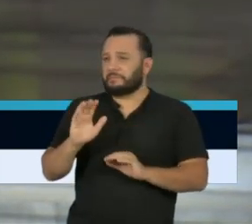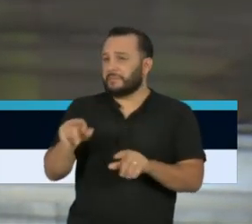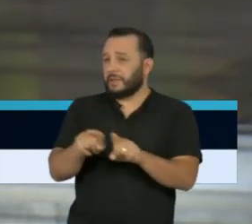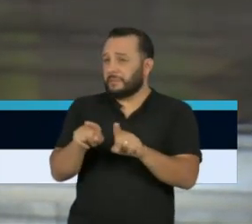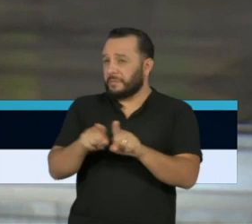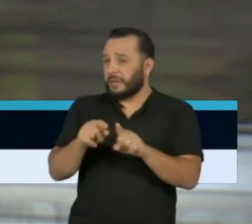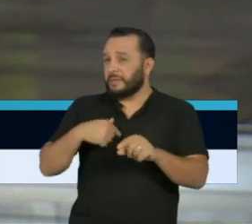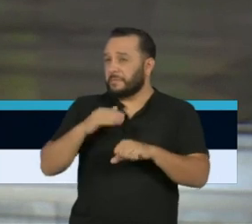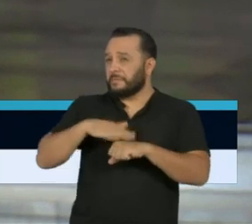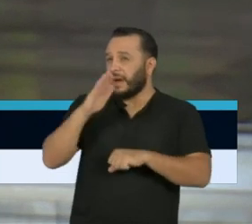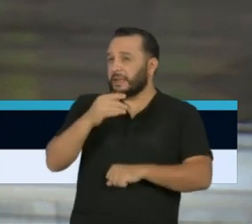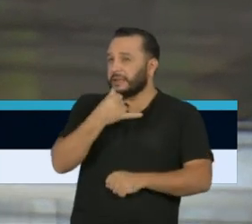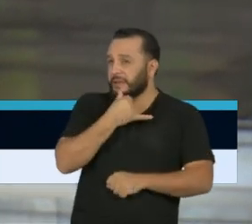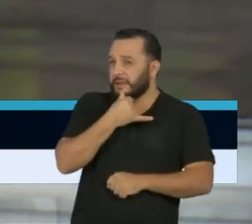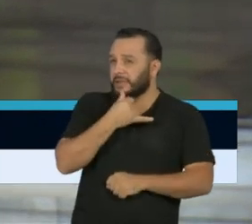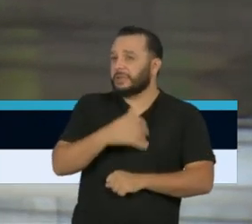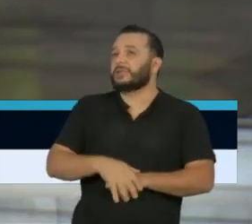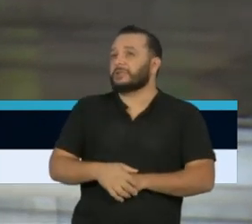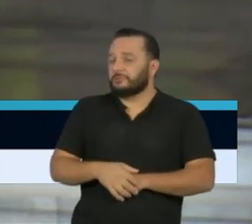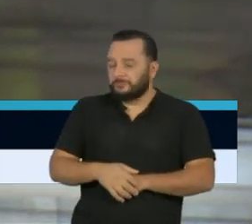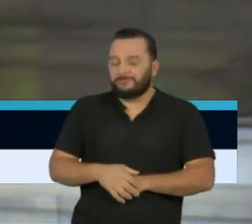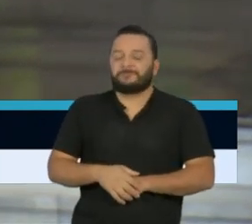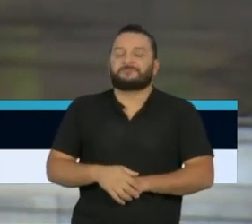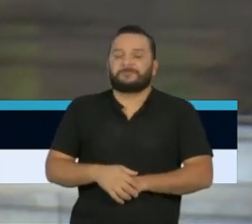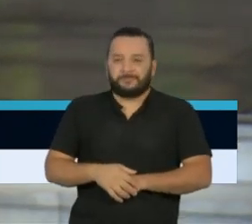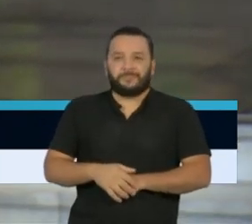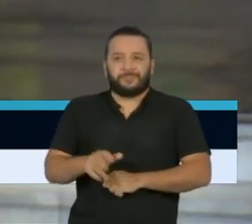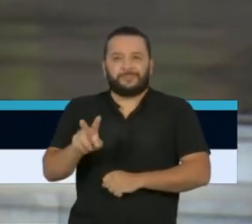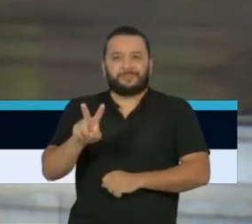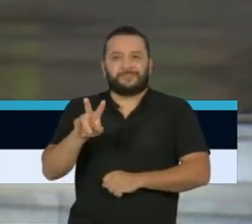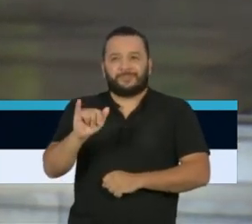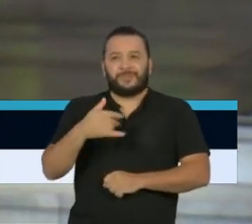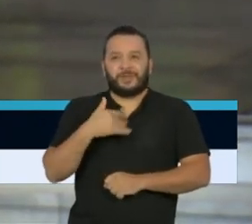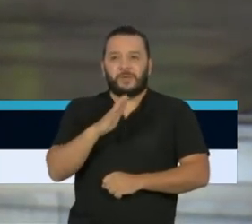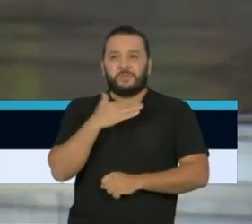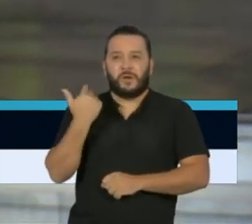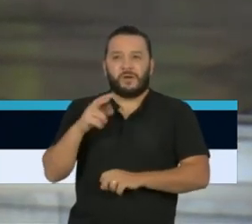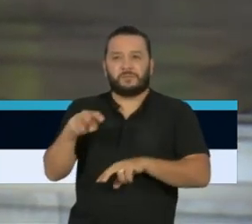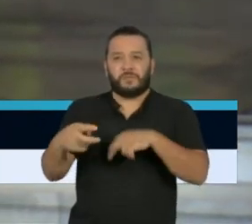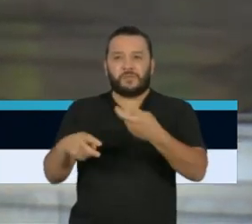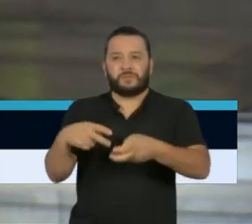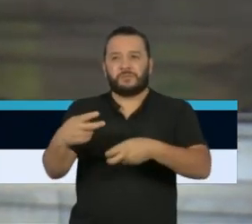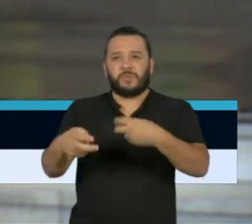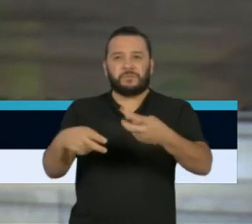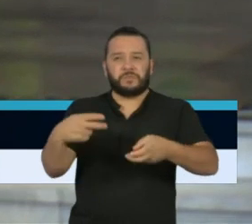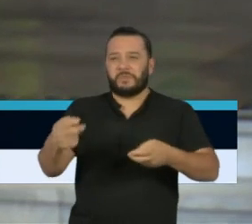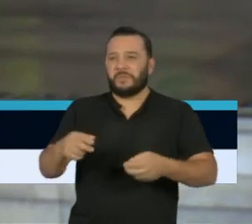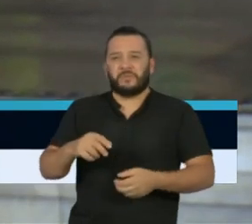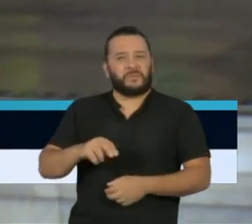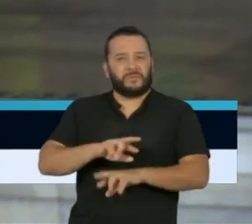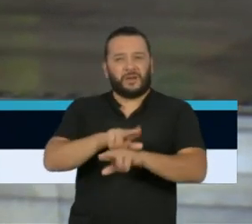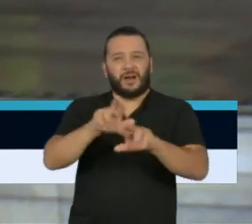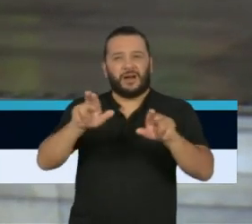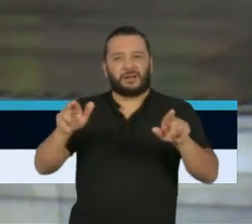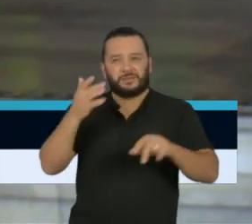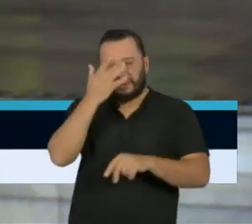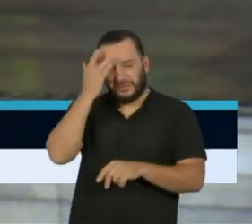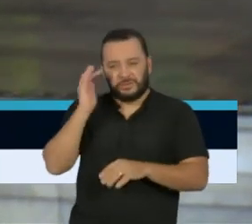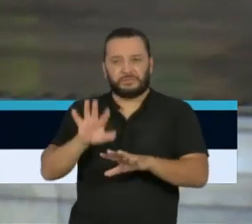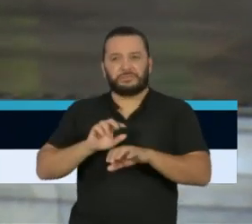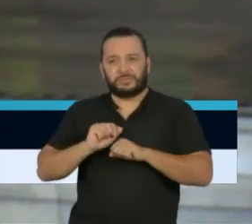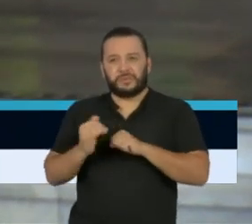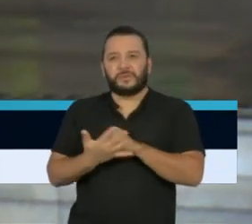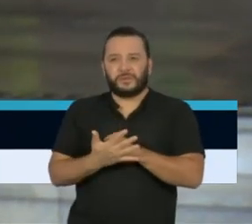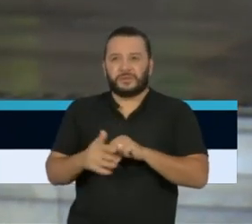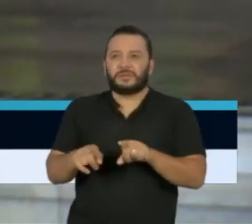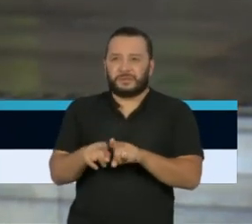vai produzir centenas de óbitos e, lamentavelmente, milhares de pessoas que serão infectadas. Portanto,